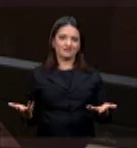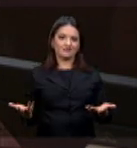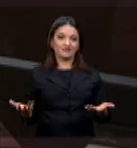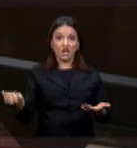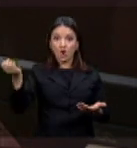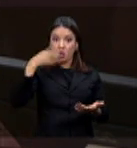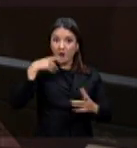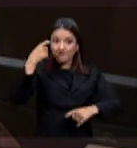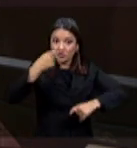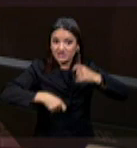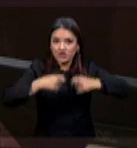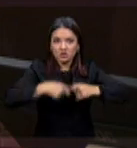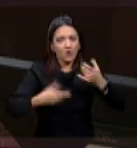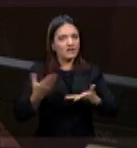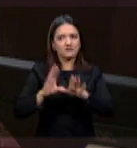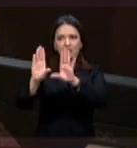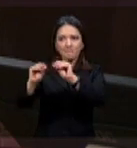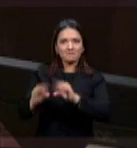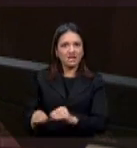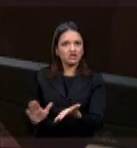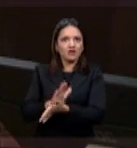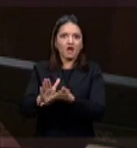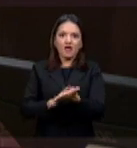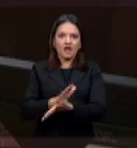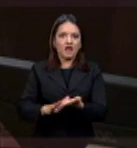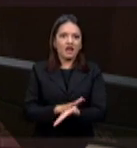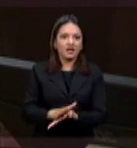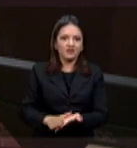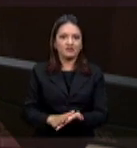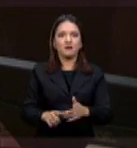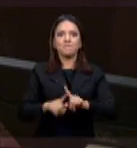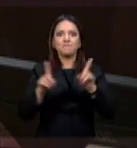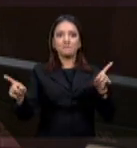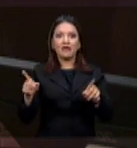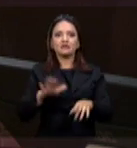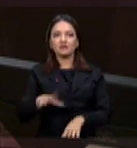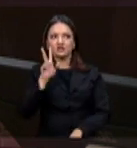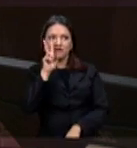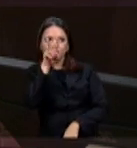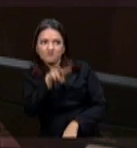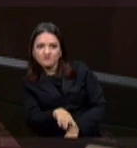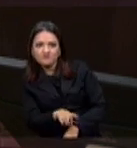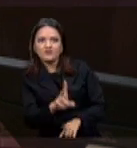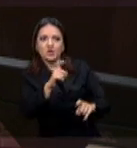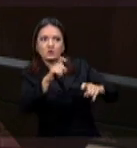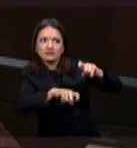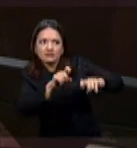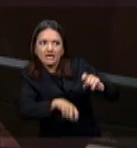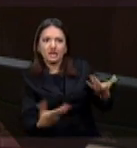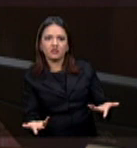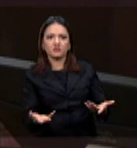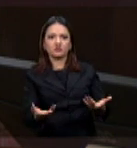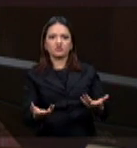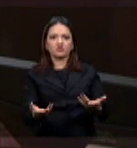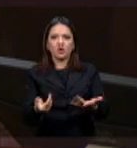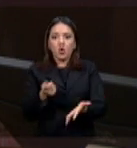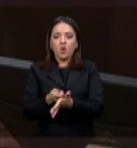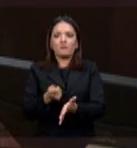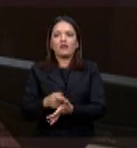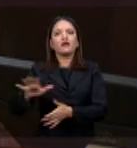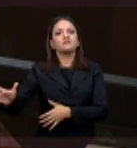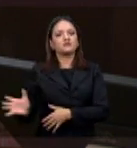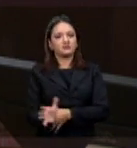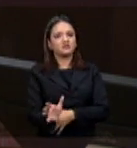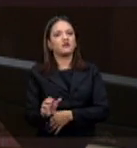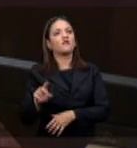ser um abuso sem encostar na criança. Pode ser expor a criança a uma cena de sexo, obrigar a criança a fazer qualquer ato